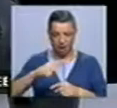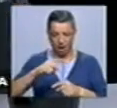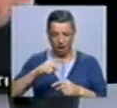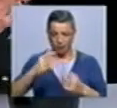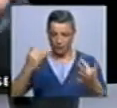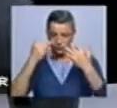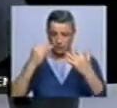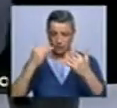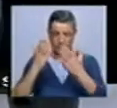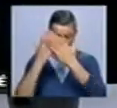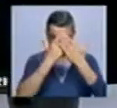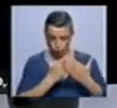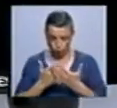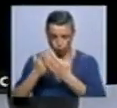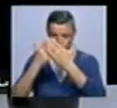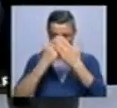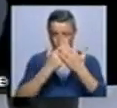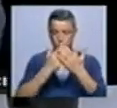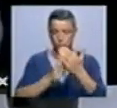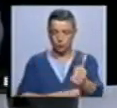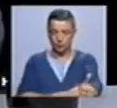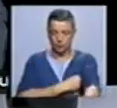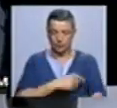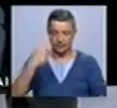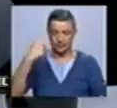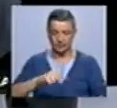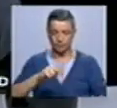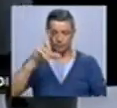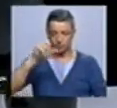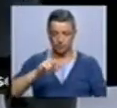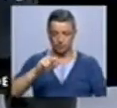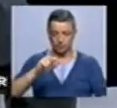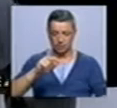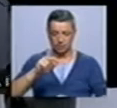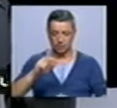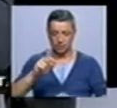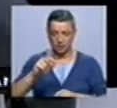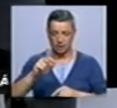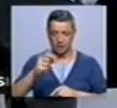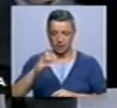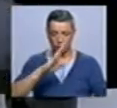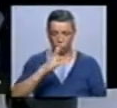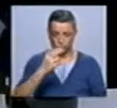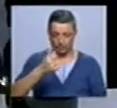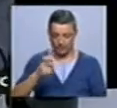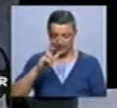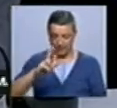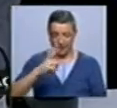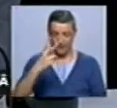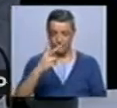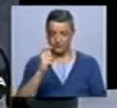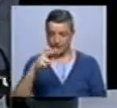nos diz este estudo é que também temos que ter em consideração este bullying gravitacional de Júpiter de um lado e Vênus do outro, que